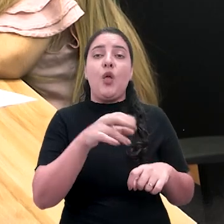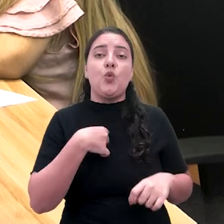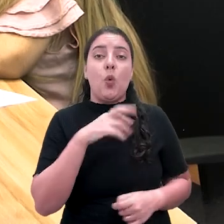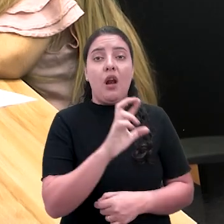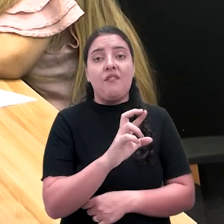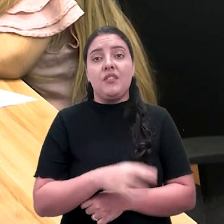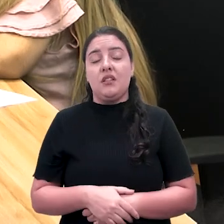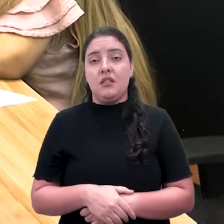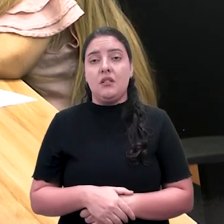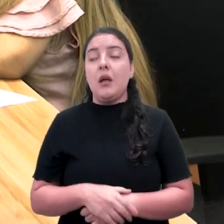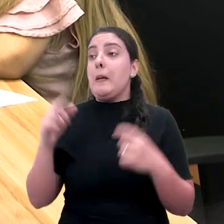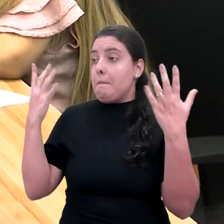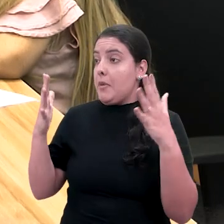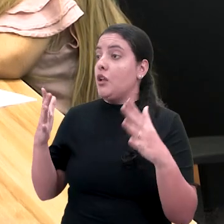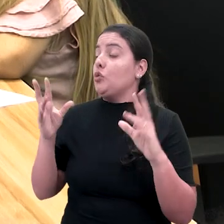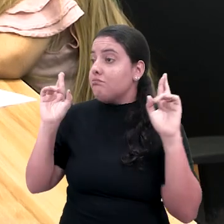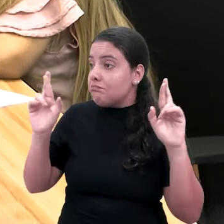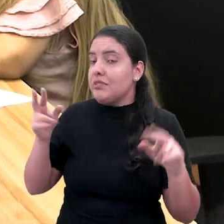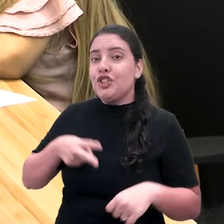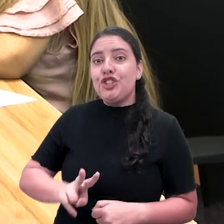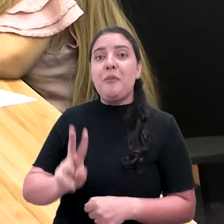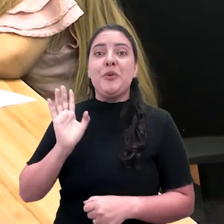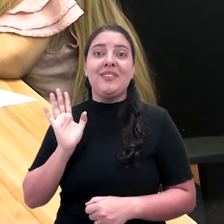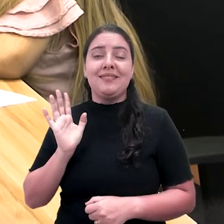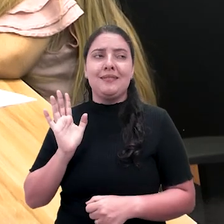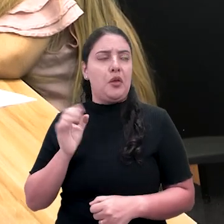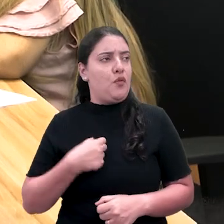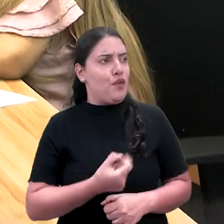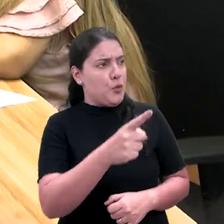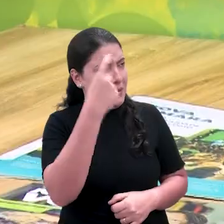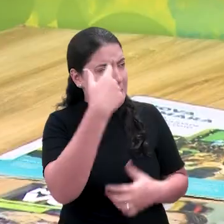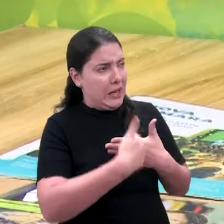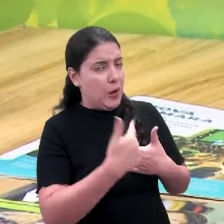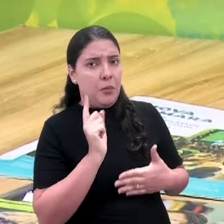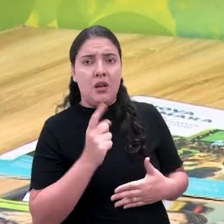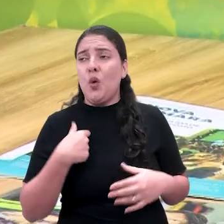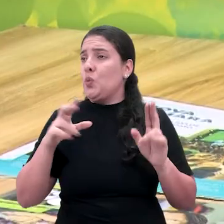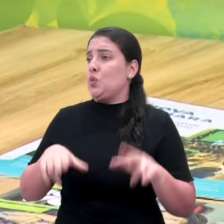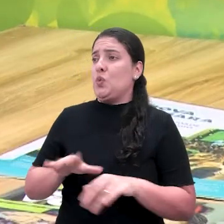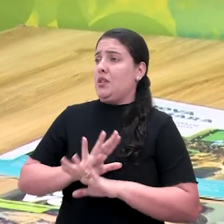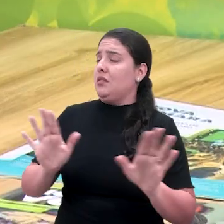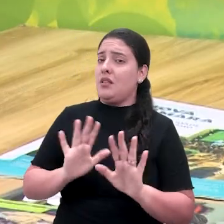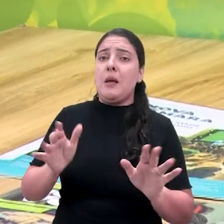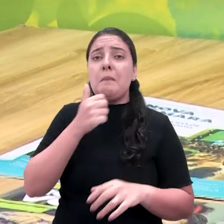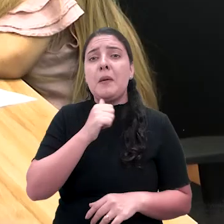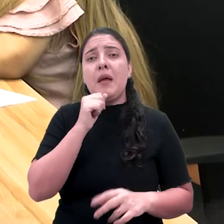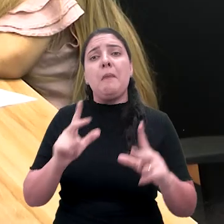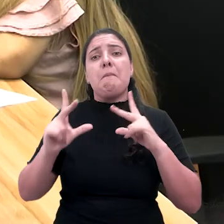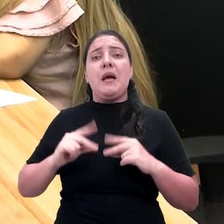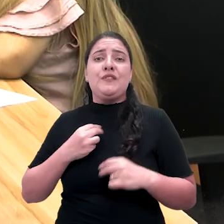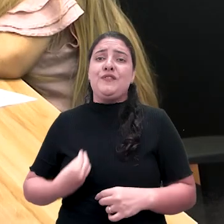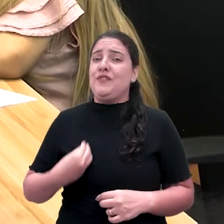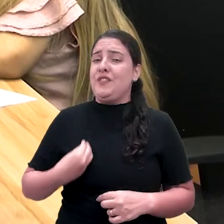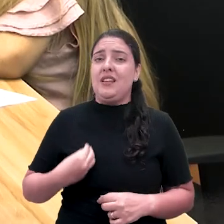grávida. Parabéns, tomara que seja gêmeos. Meu Deus. Aí eu pensei que você ia brigar comigo. Ele, jamais. A maternidade é um presente. Eu